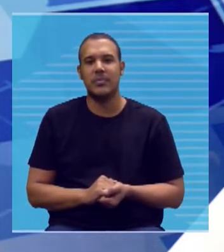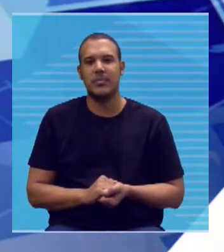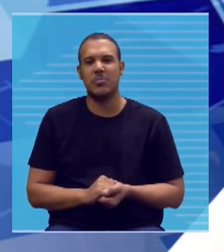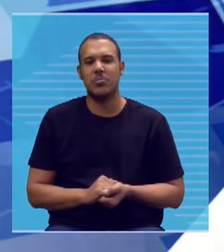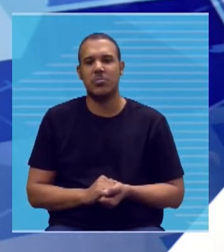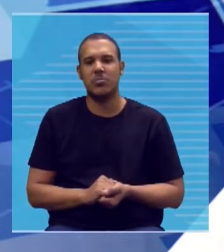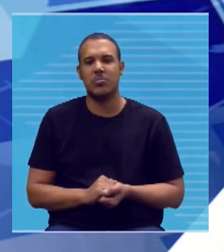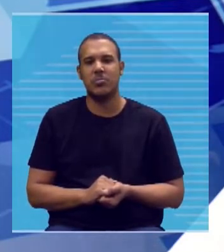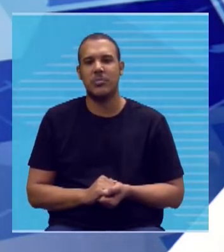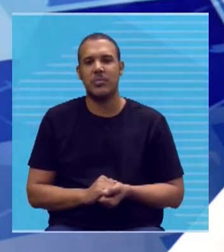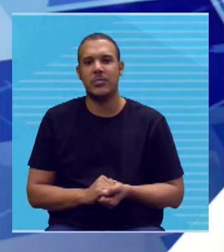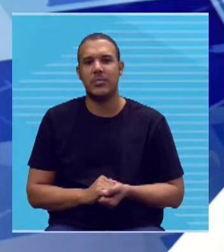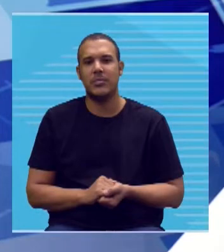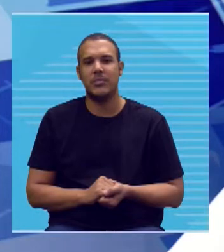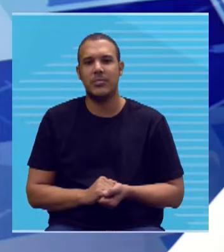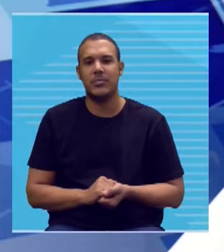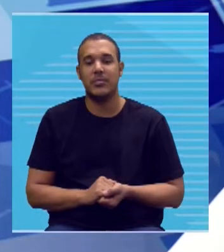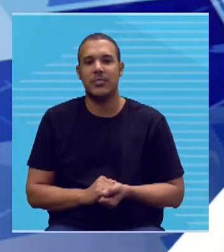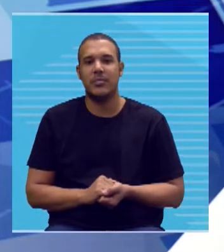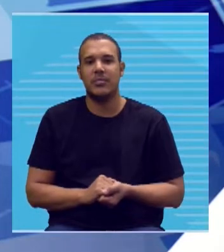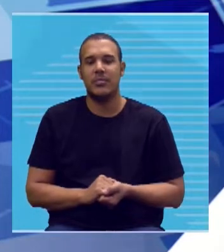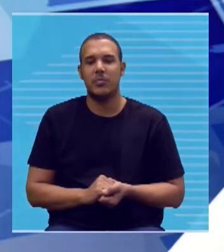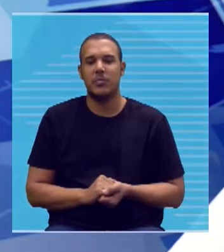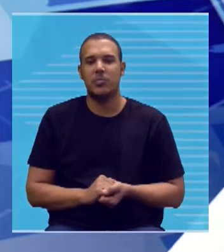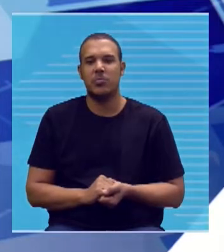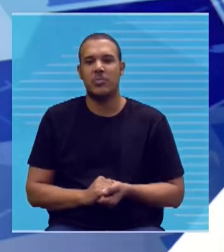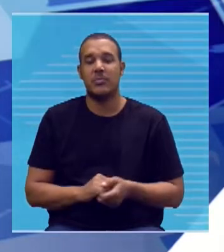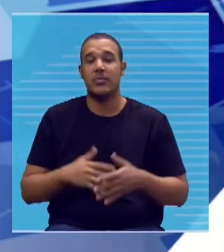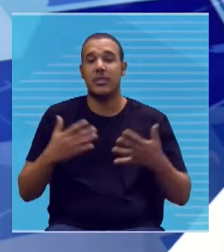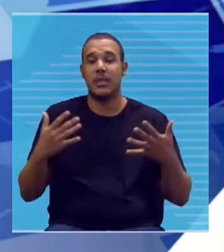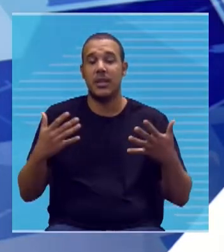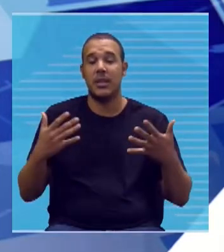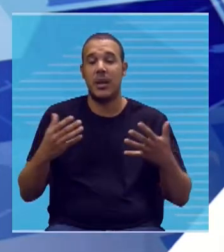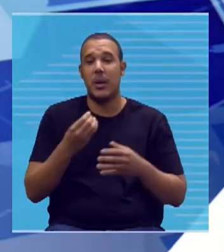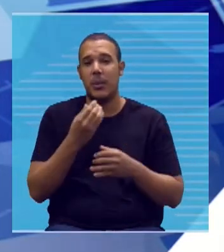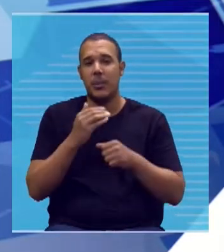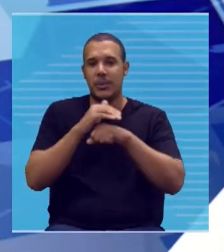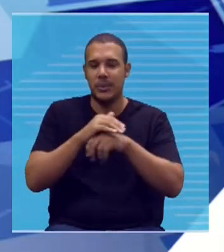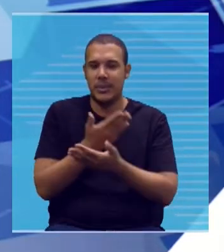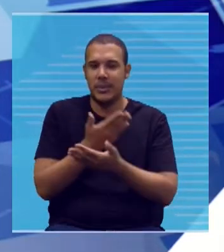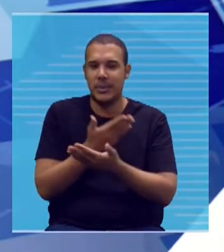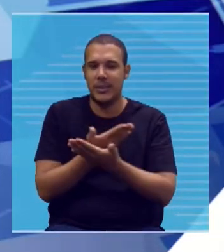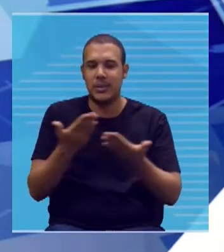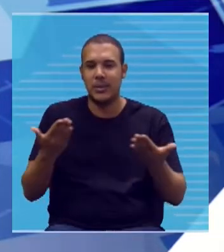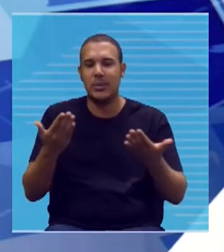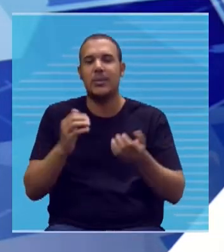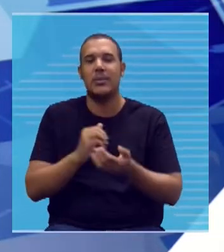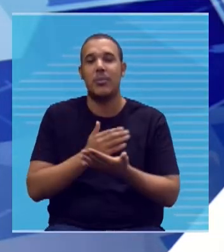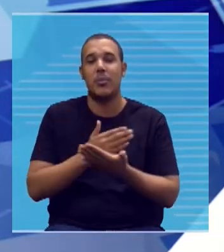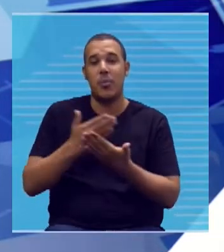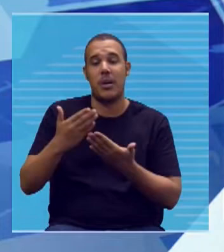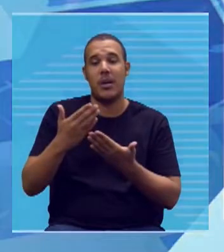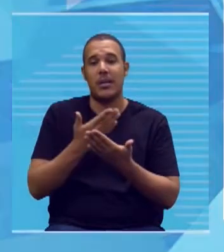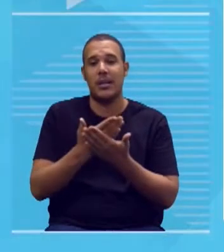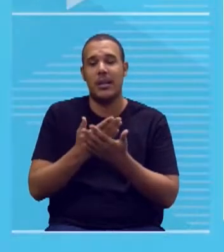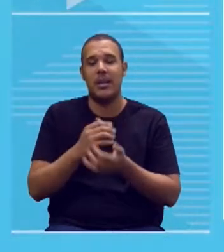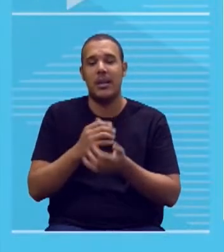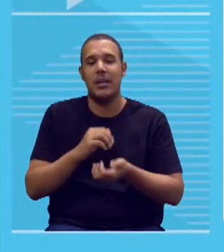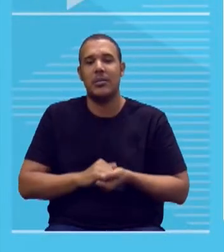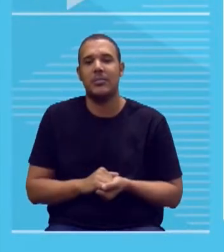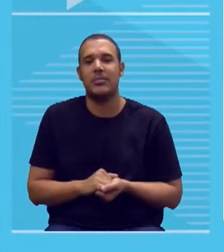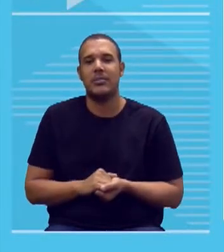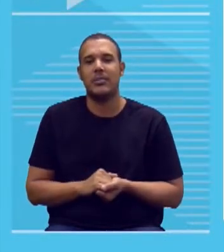imagino e vamos lá galerinha estamos juntos a partir de agora eu